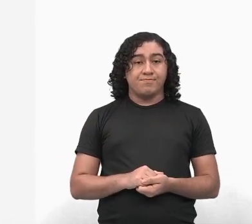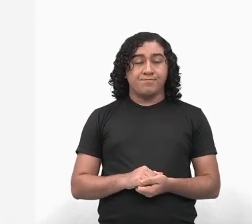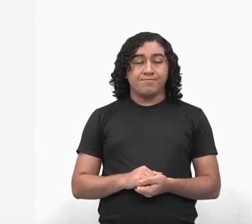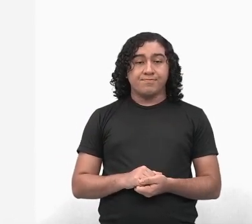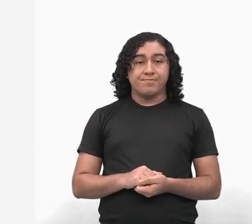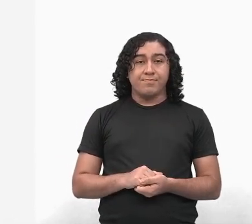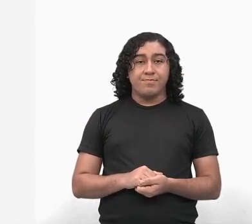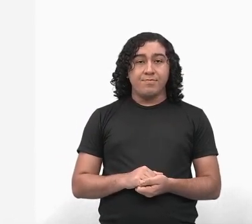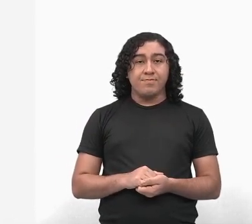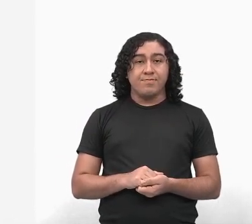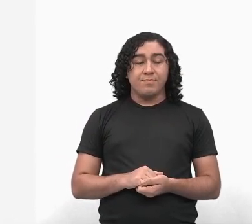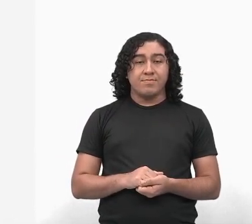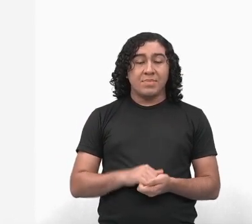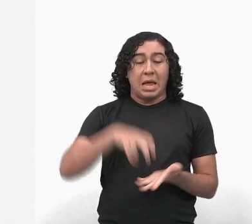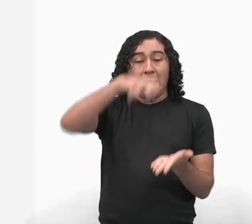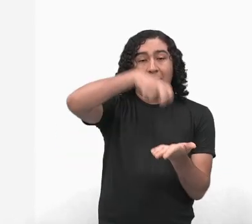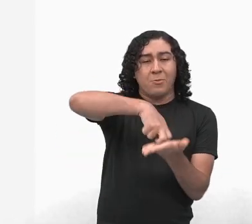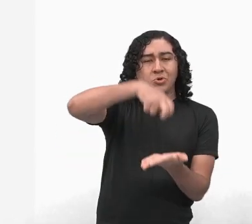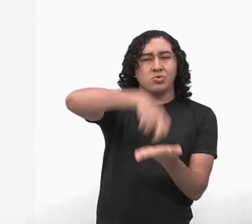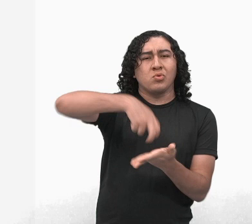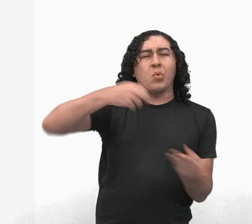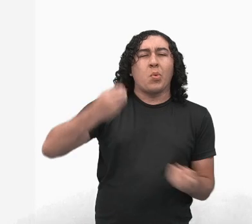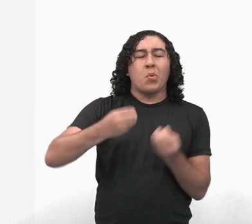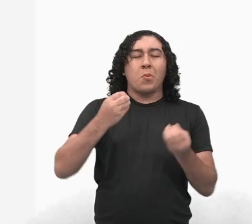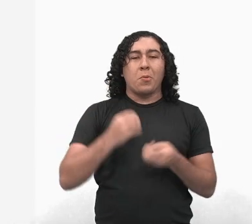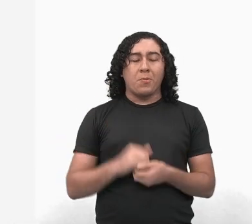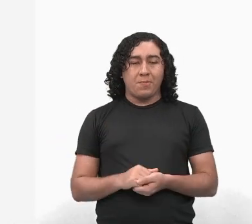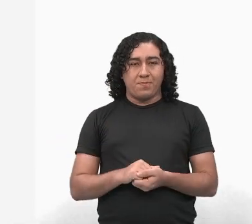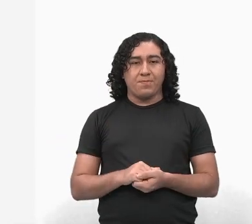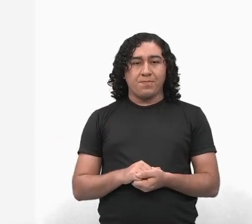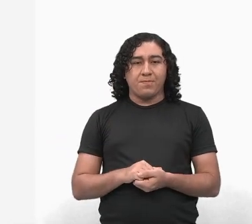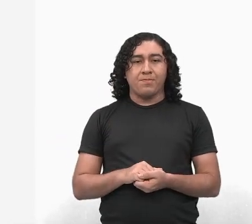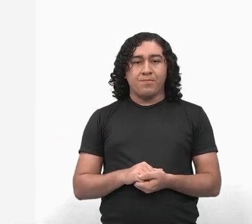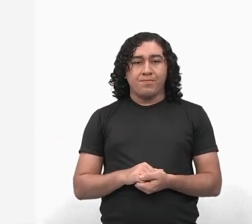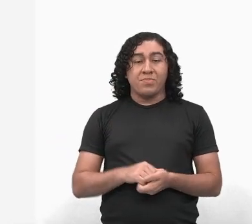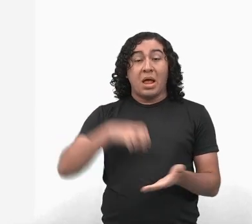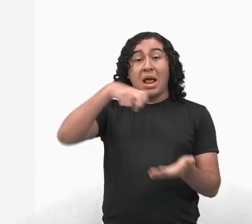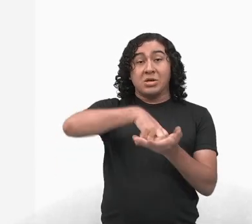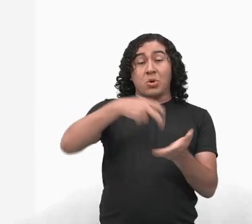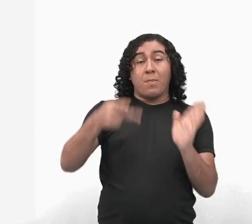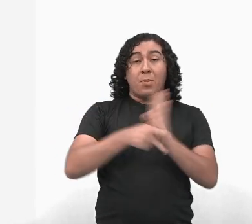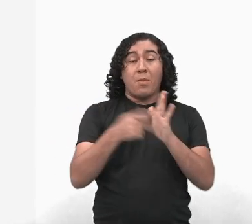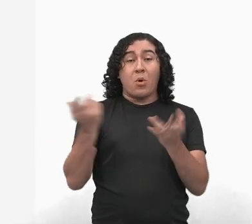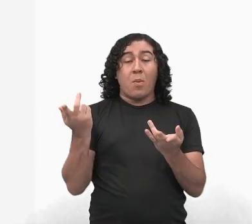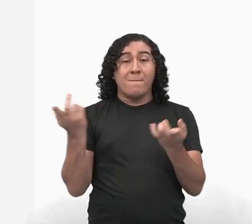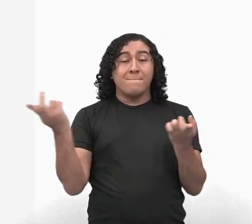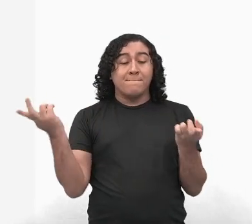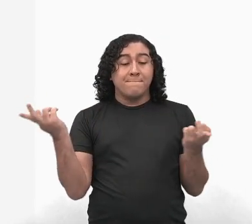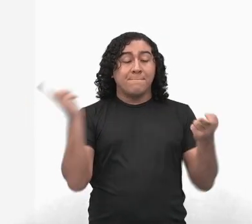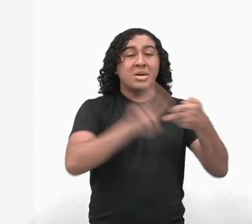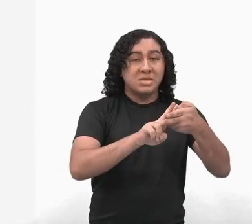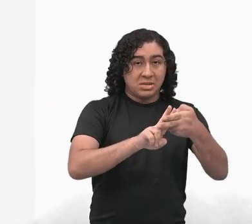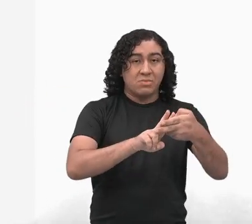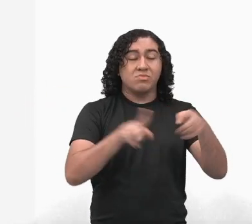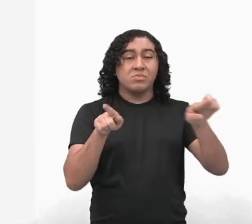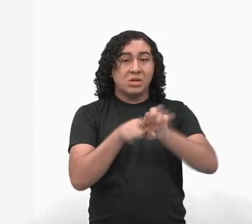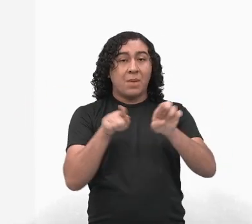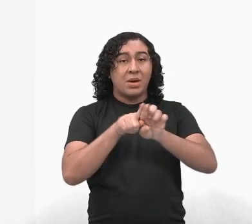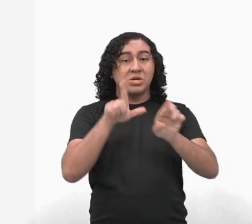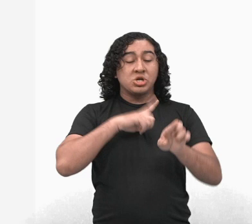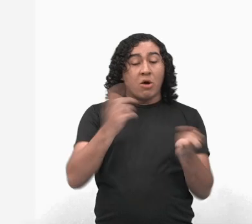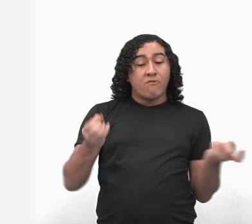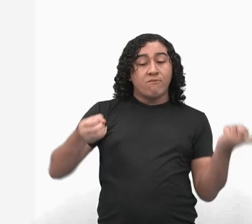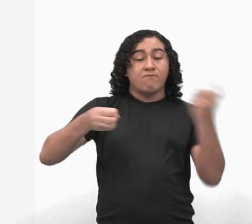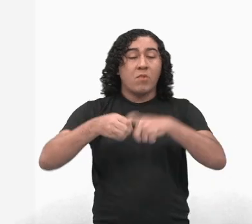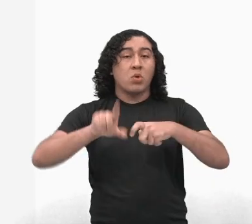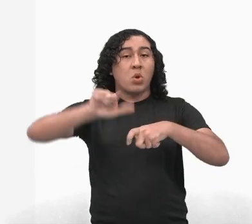As punições. Os punidos sofreram com prisão e açoite e deportavam também à